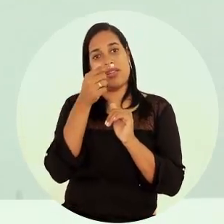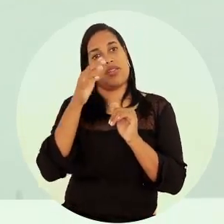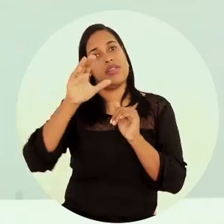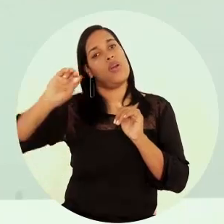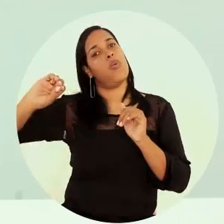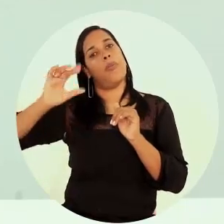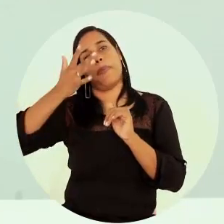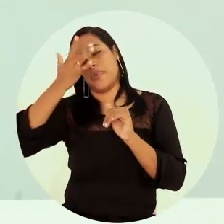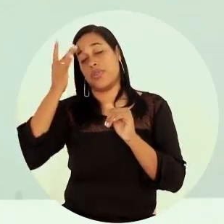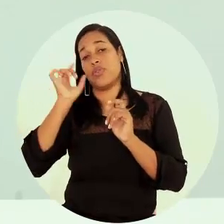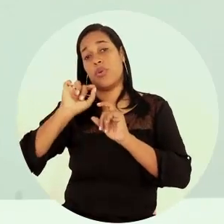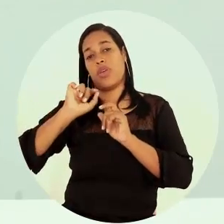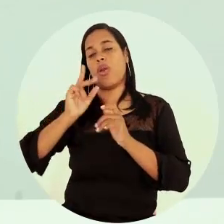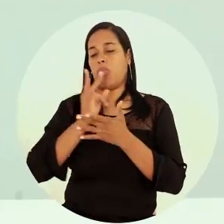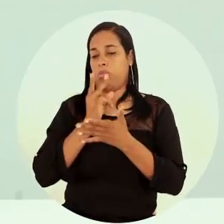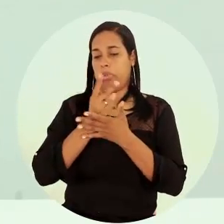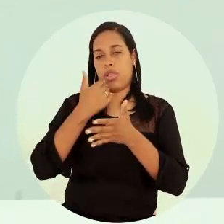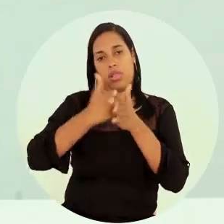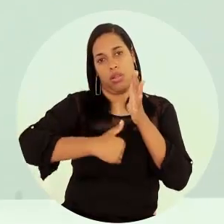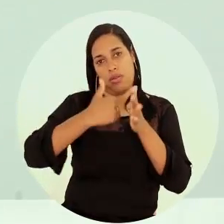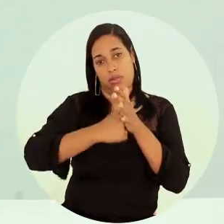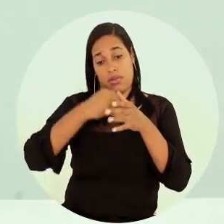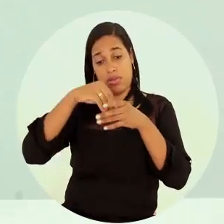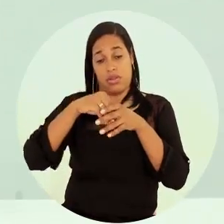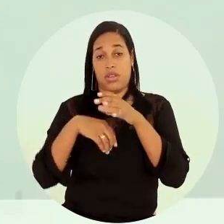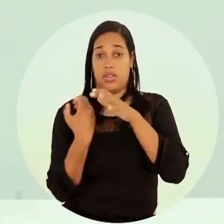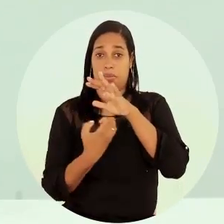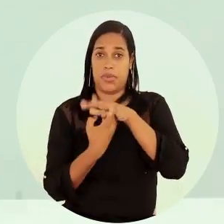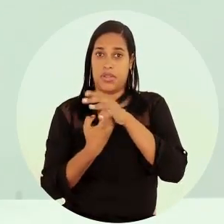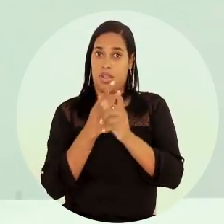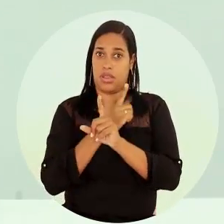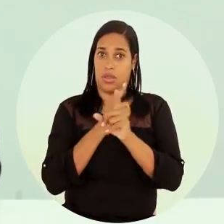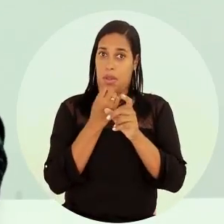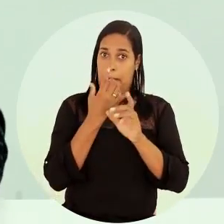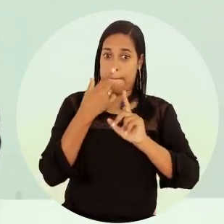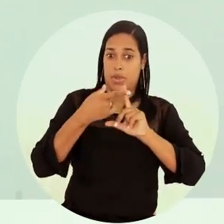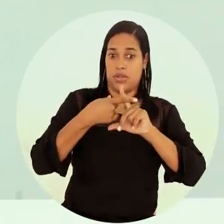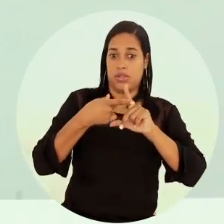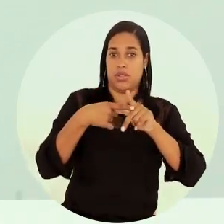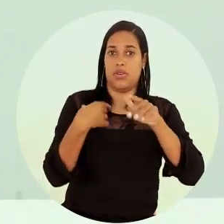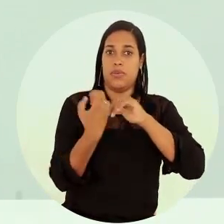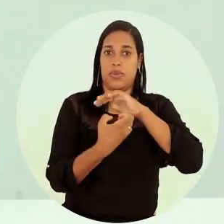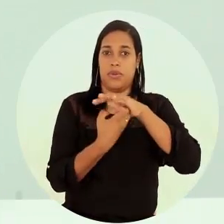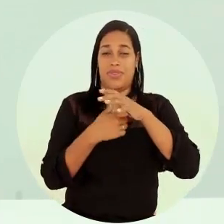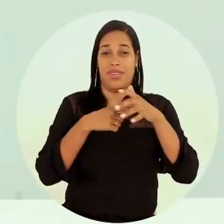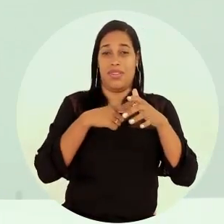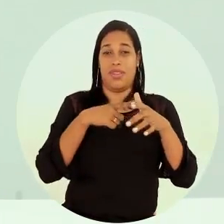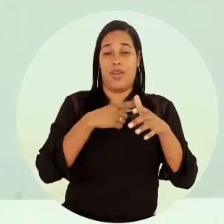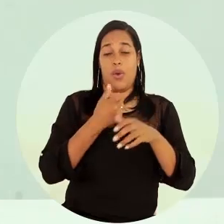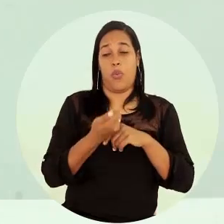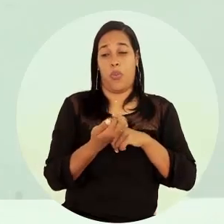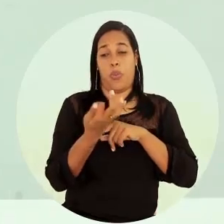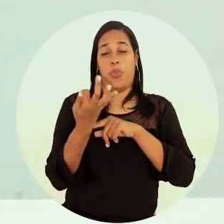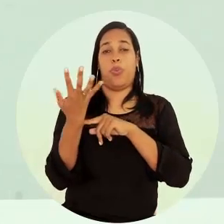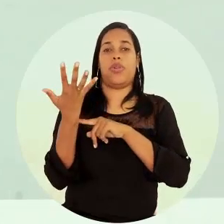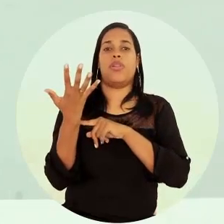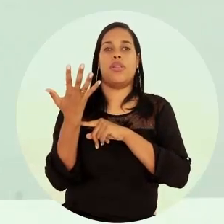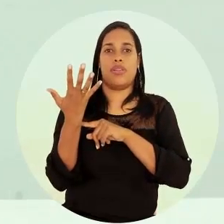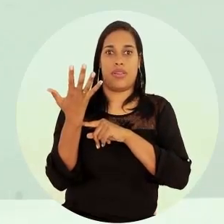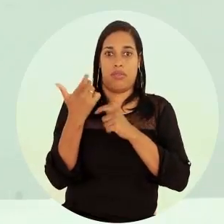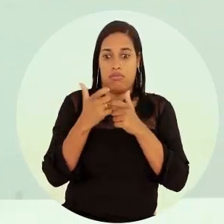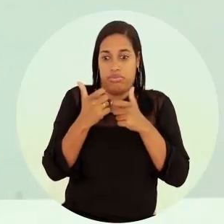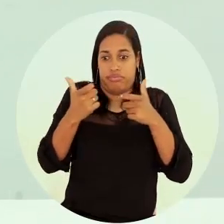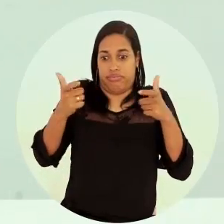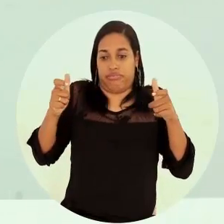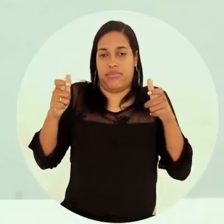que foram contratadas dentro da empresa, porque não é bom para a empresa ter uma rotatividade muito alta. Rotatividade é o